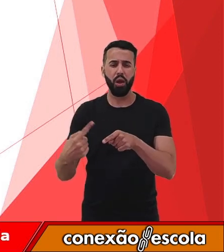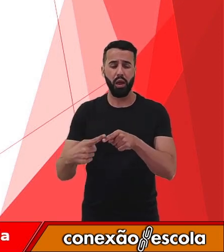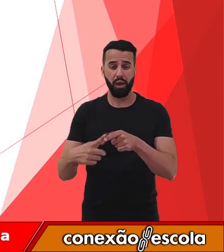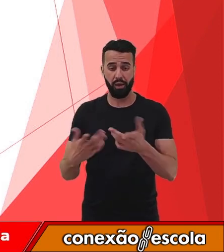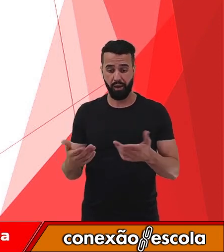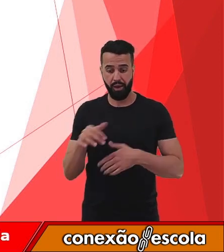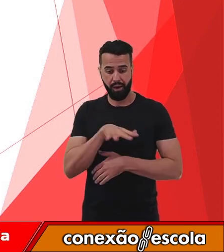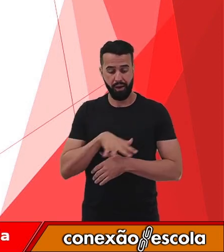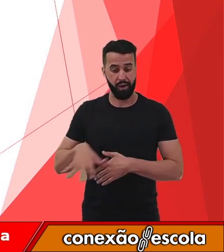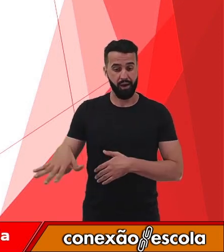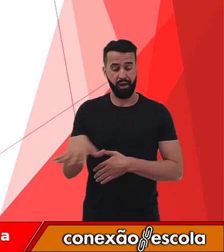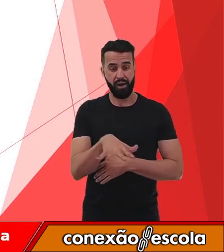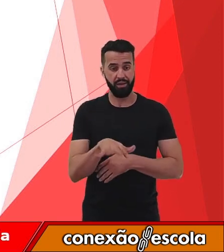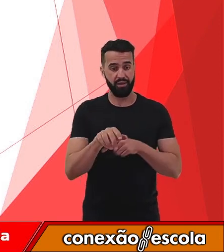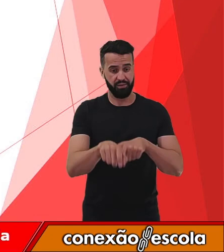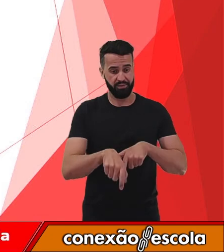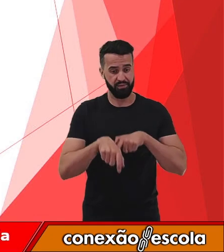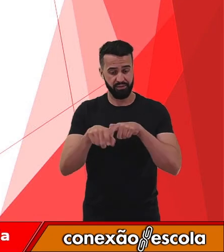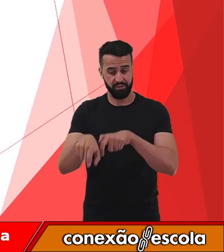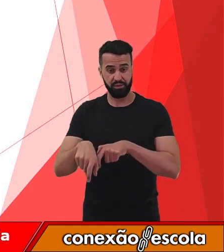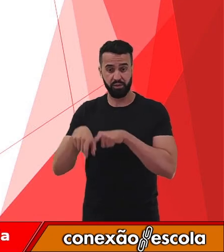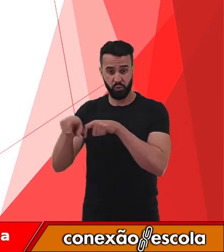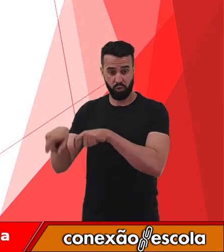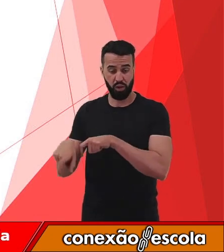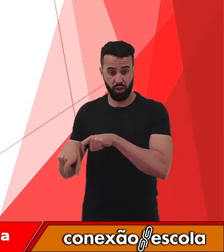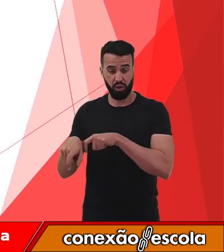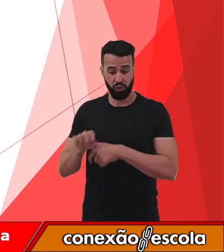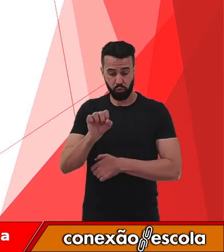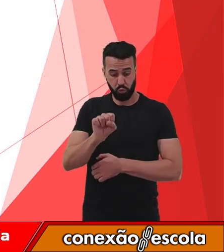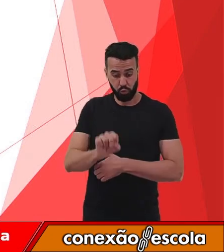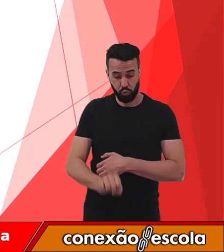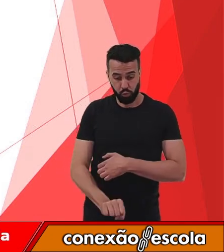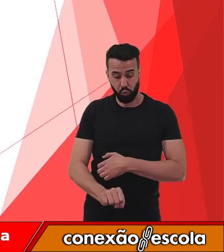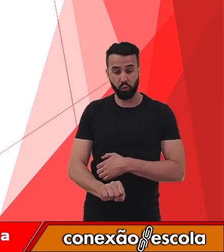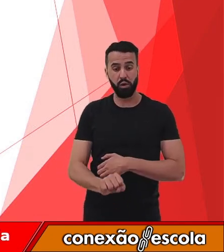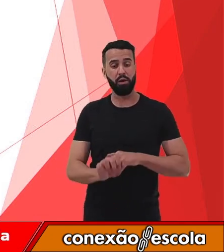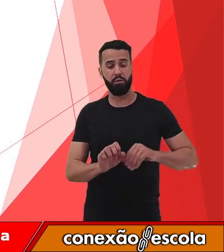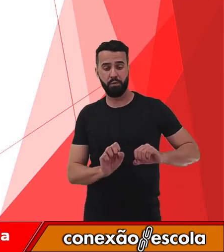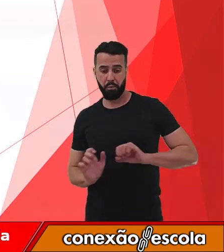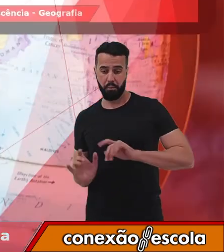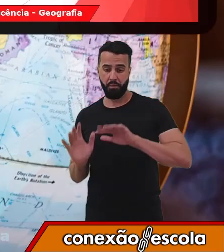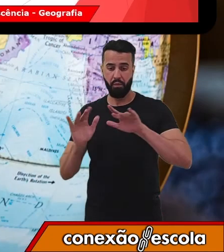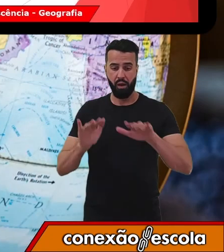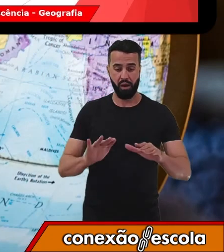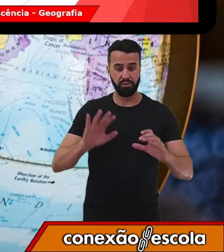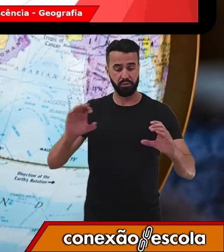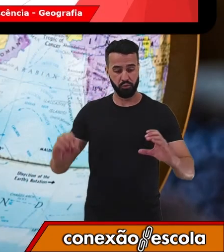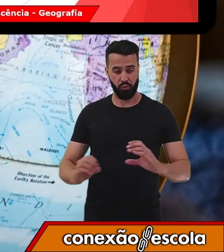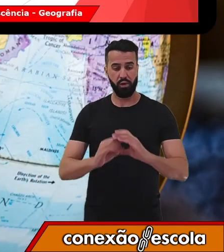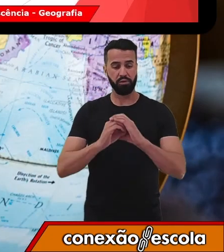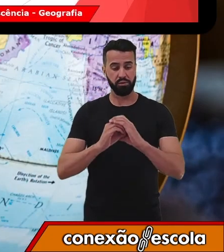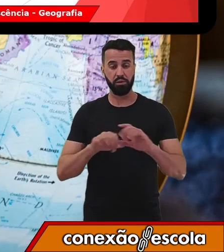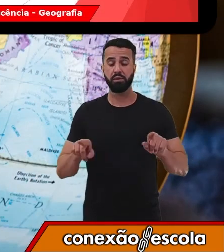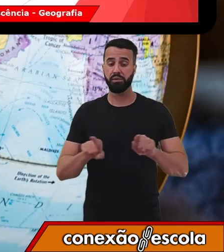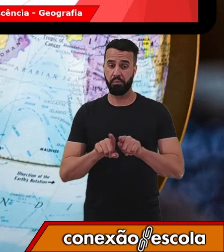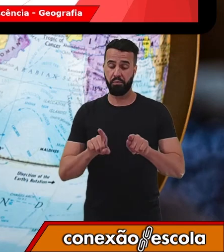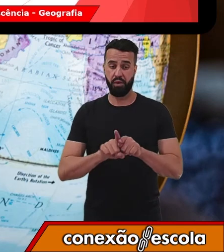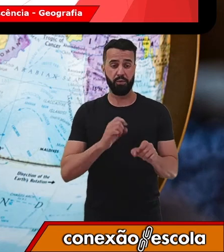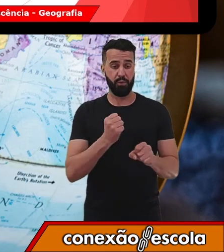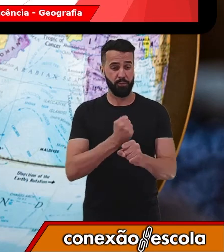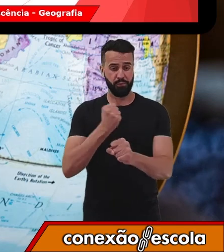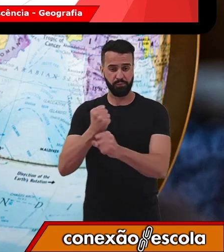fronteira agrícola da região sul para a região centro-oeste do nosso país e a construção de Brasília